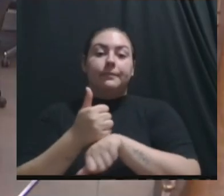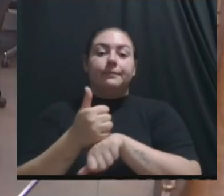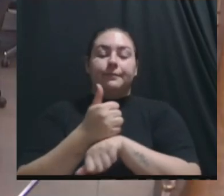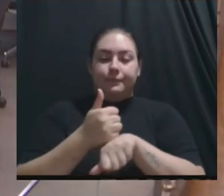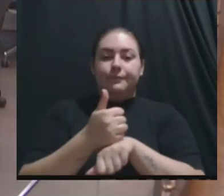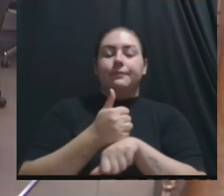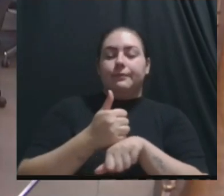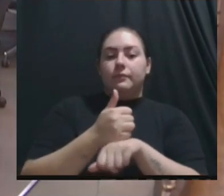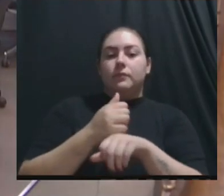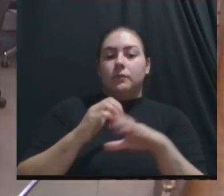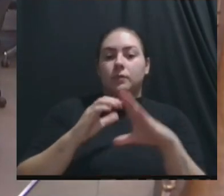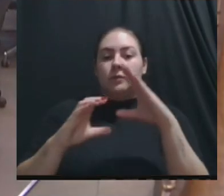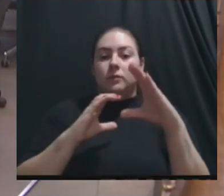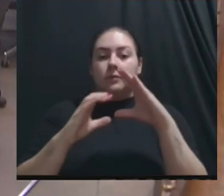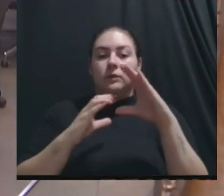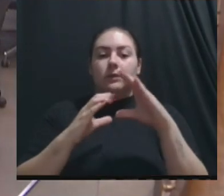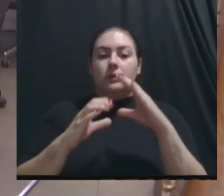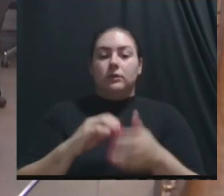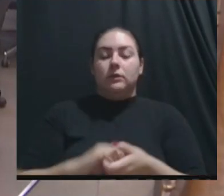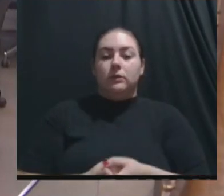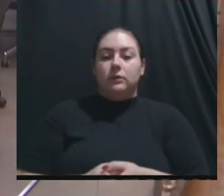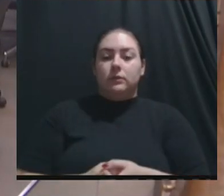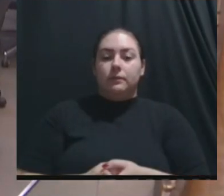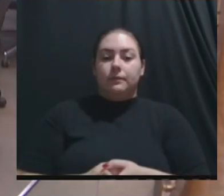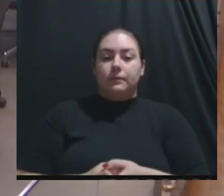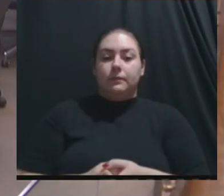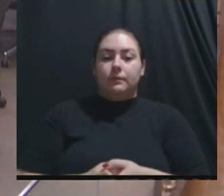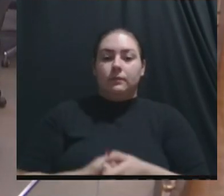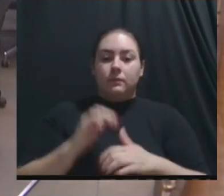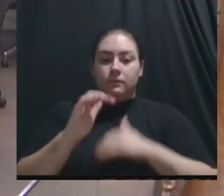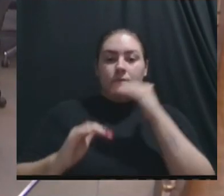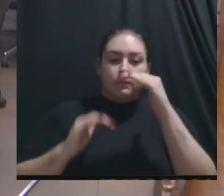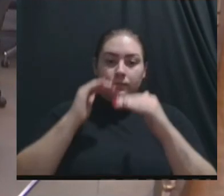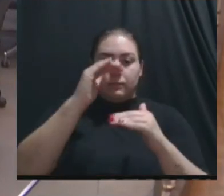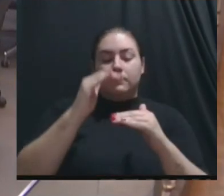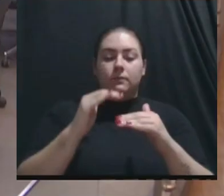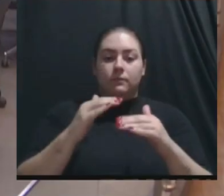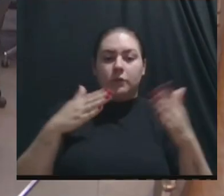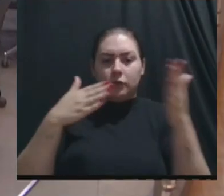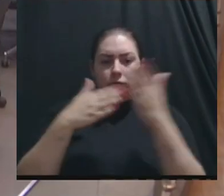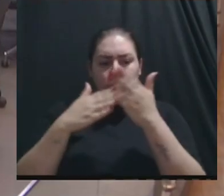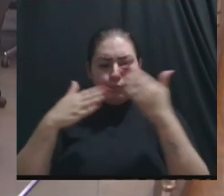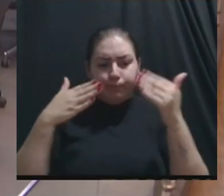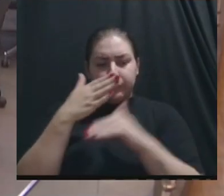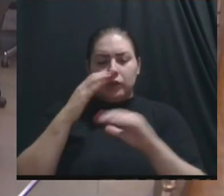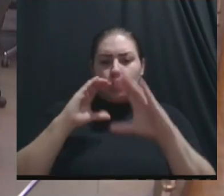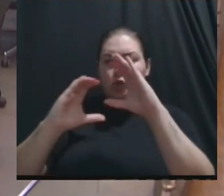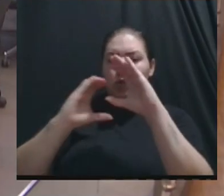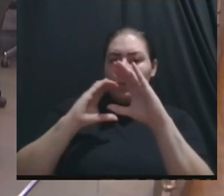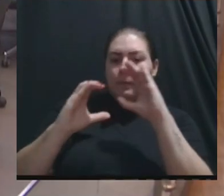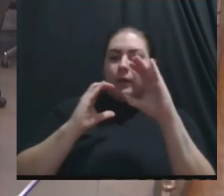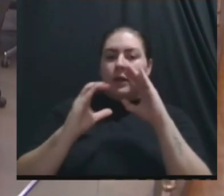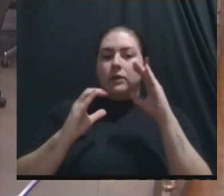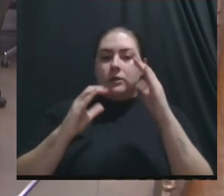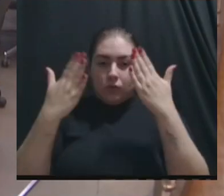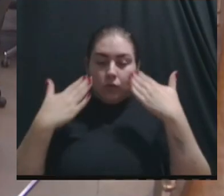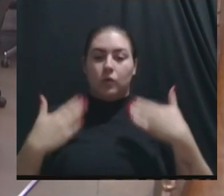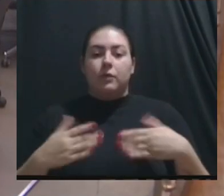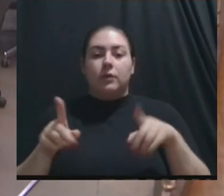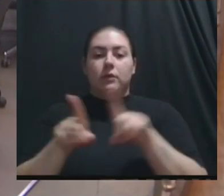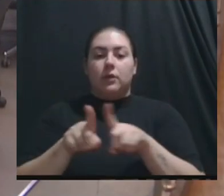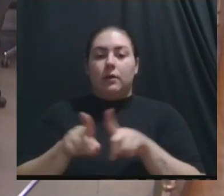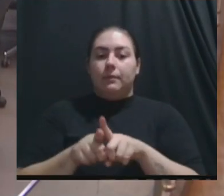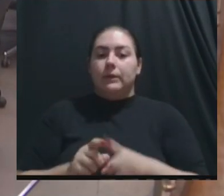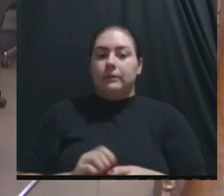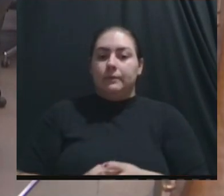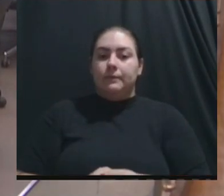que abordou a superação de barreiras comunicacionais e físicas que dificultam a participação das pessoas com deficiência.